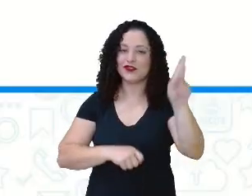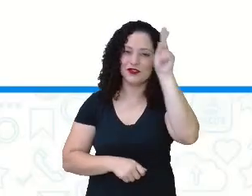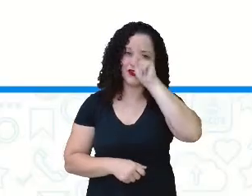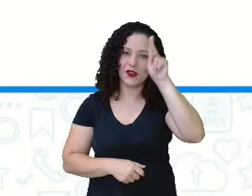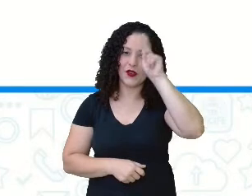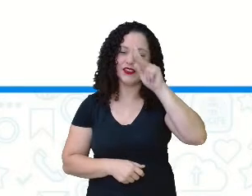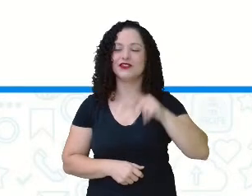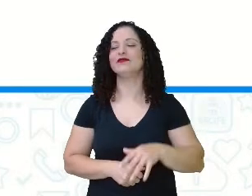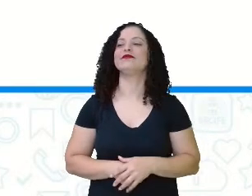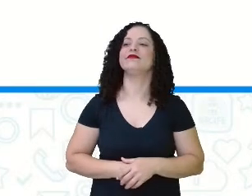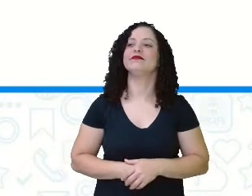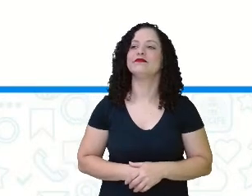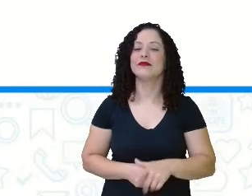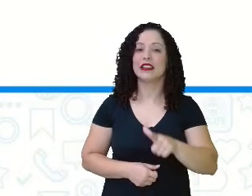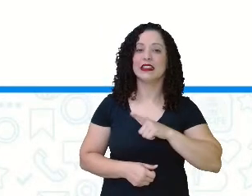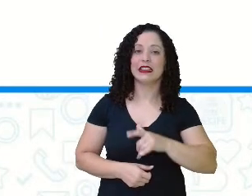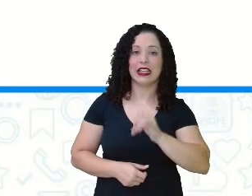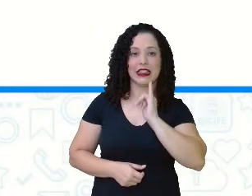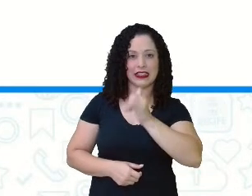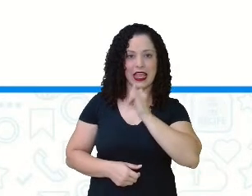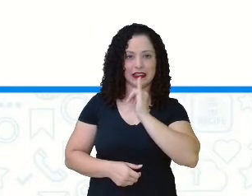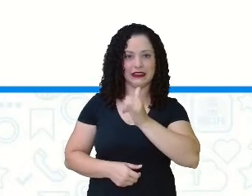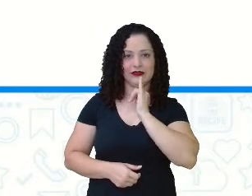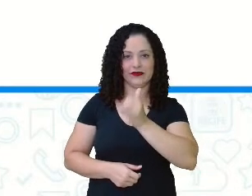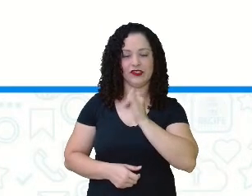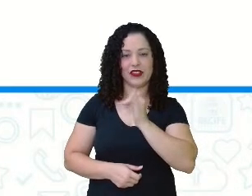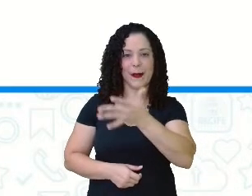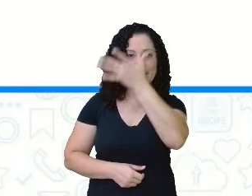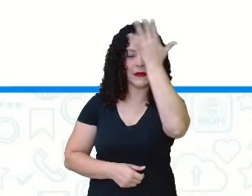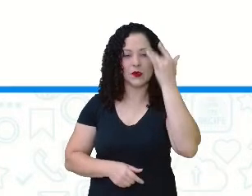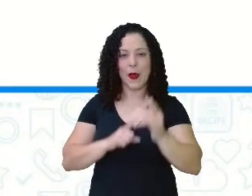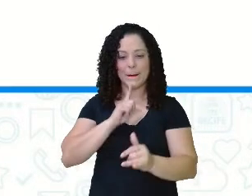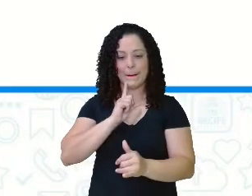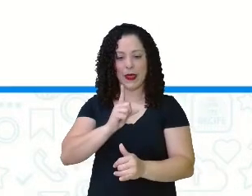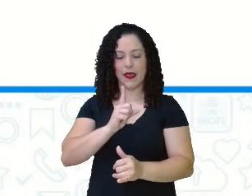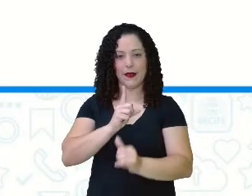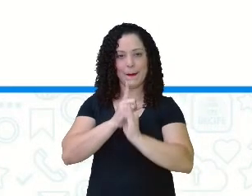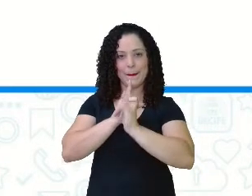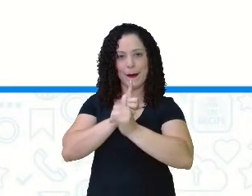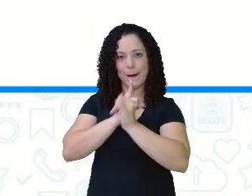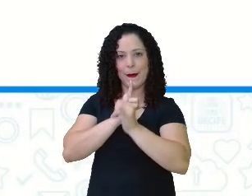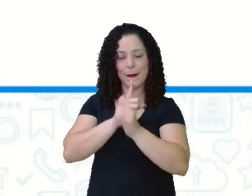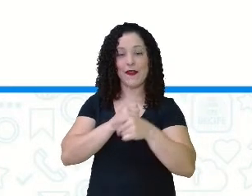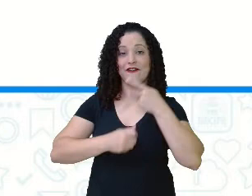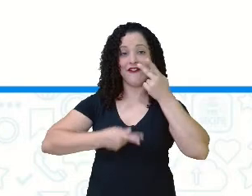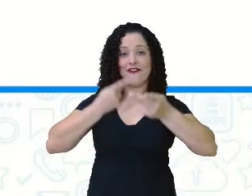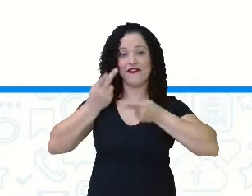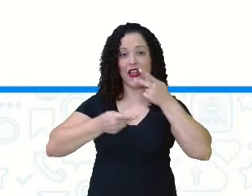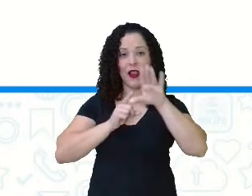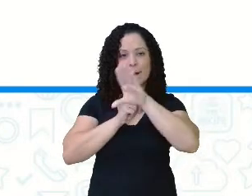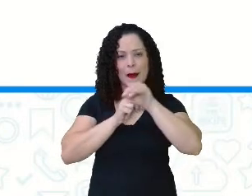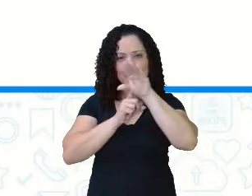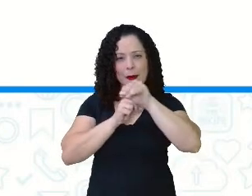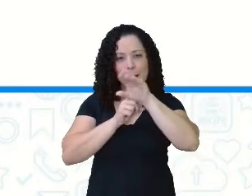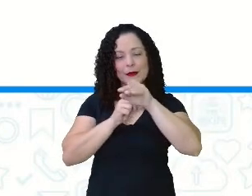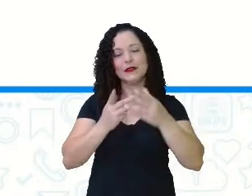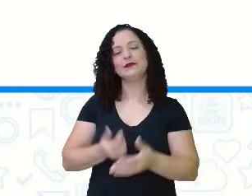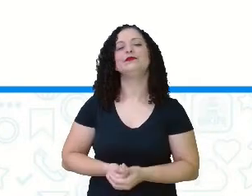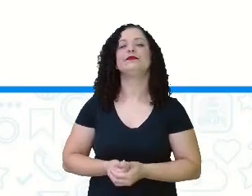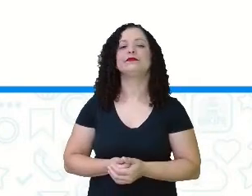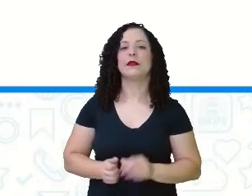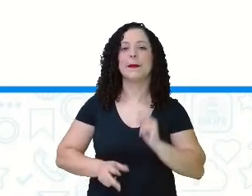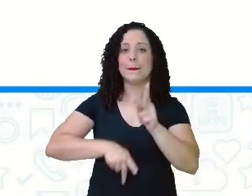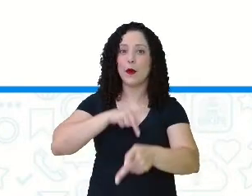contos passam por narrativas orais, eles passam por narrativas orais de povos antigos. Vejam aí por onde eles vão trilhar,